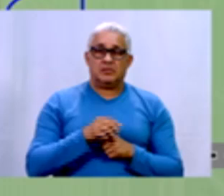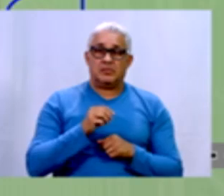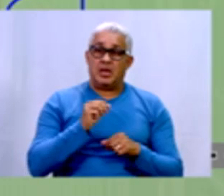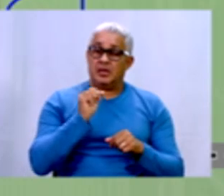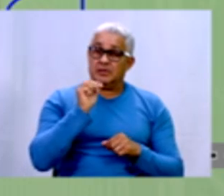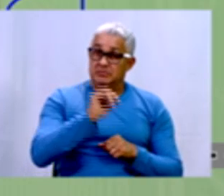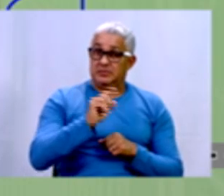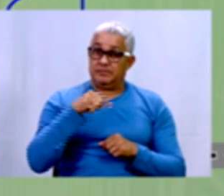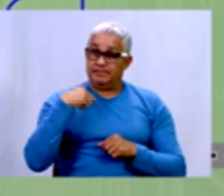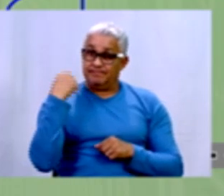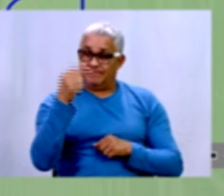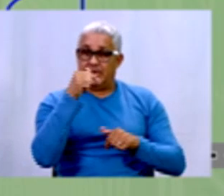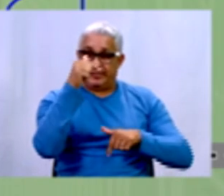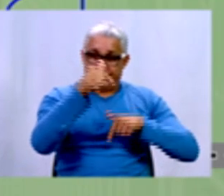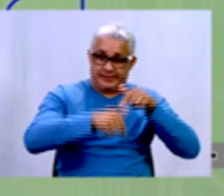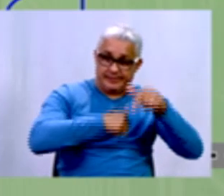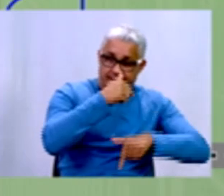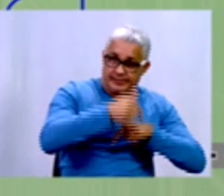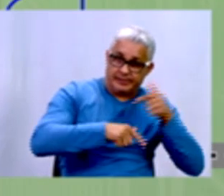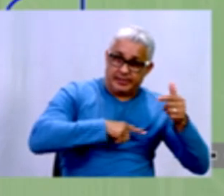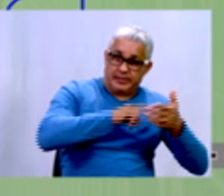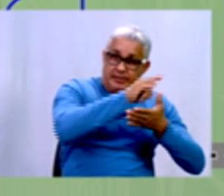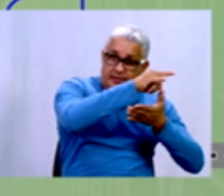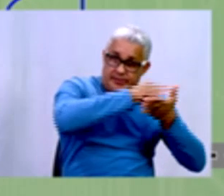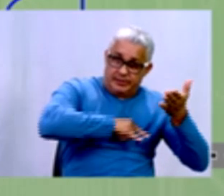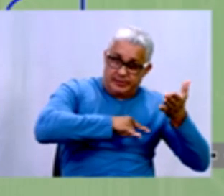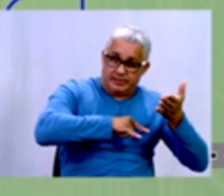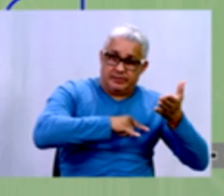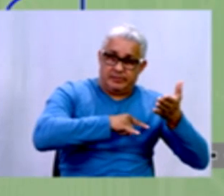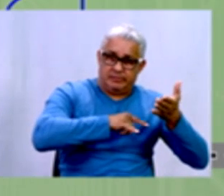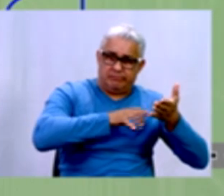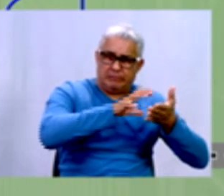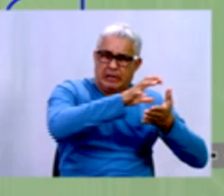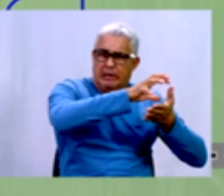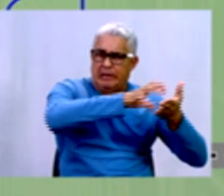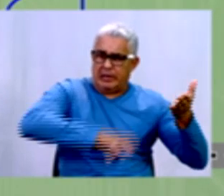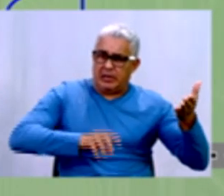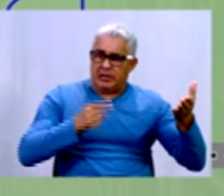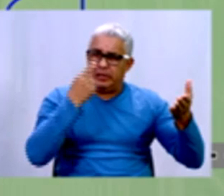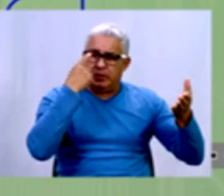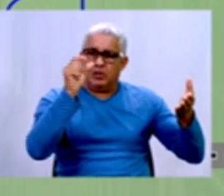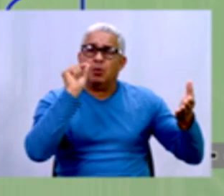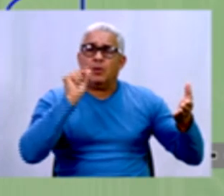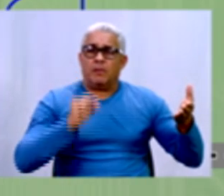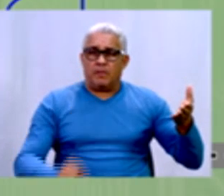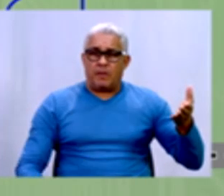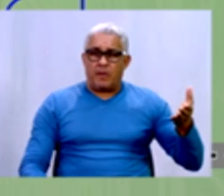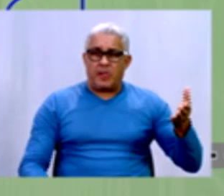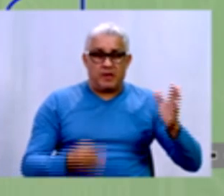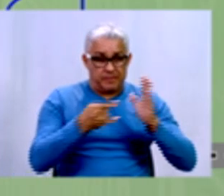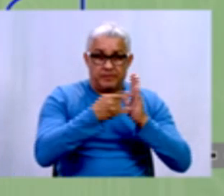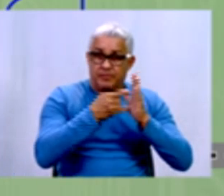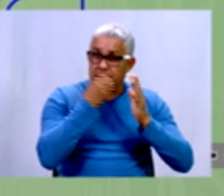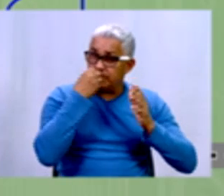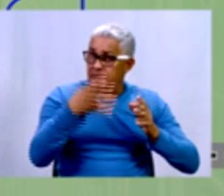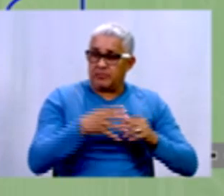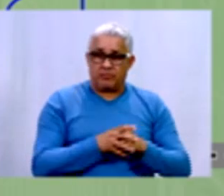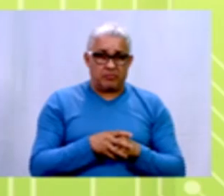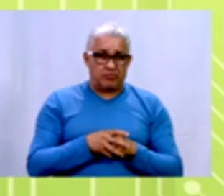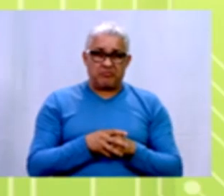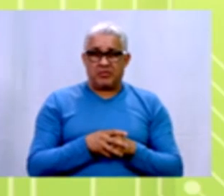de trabalharmos, de termos uma documentação abrangente, o que interessa é um software que funciona. Então essa